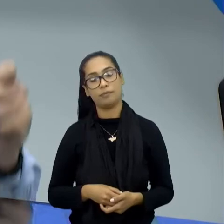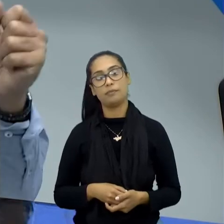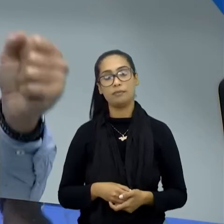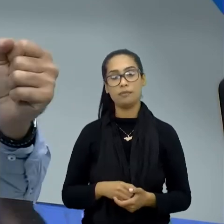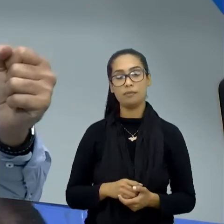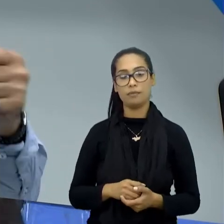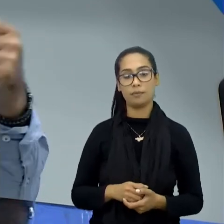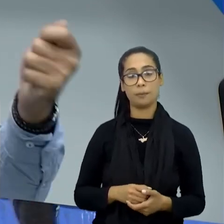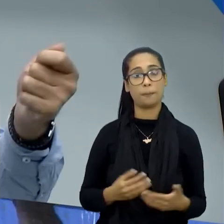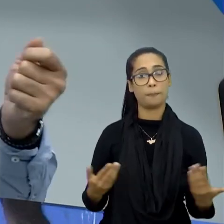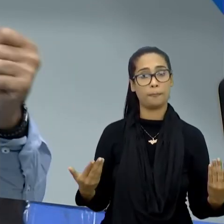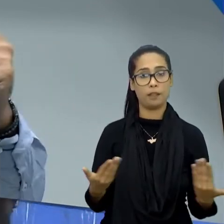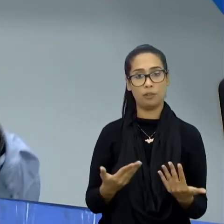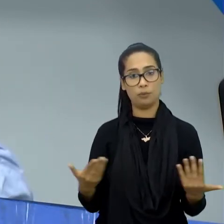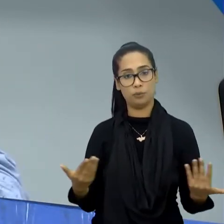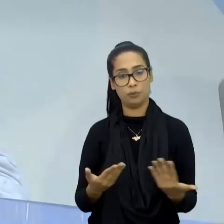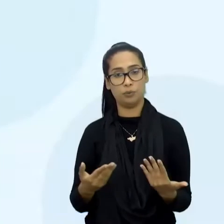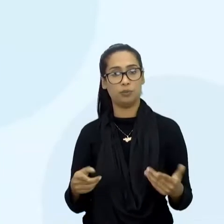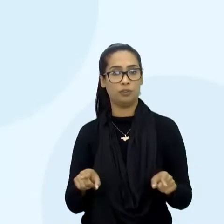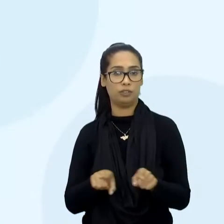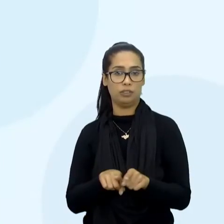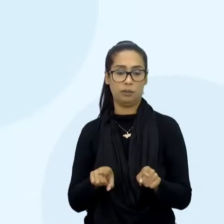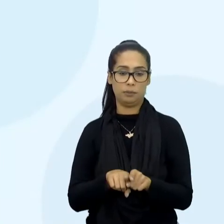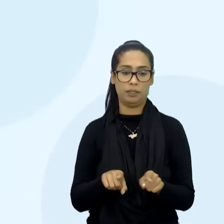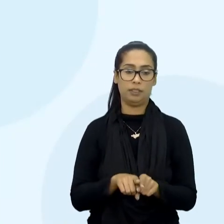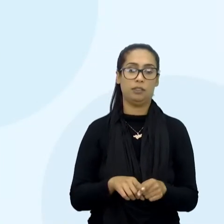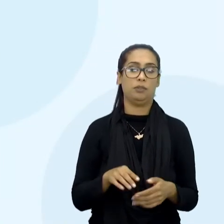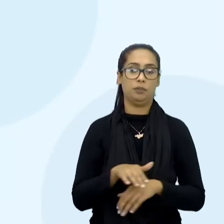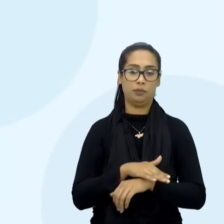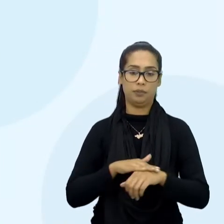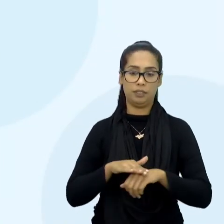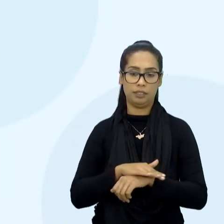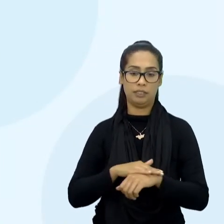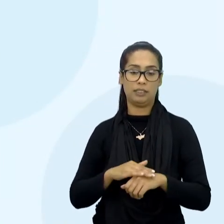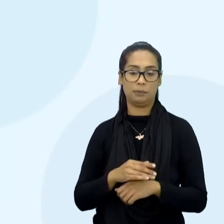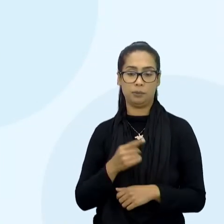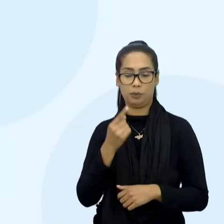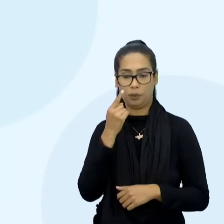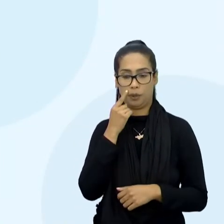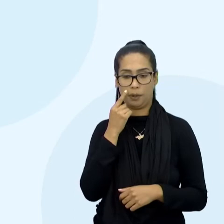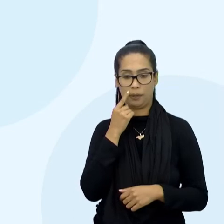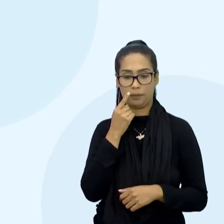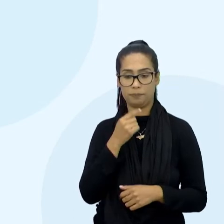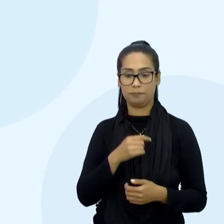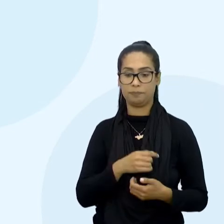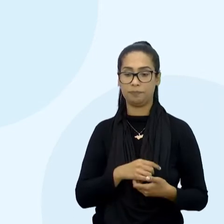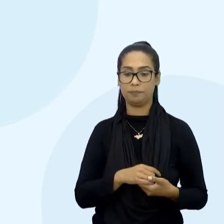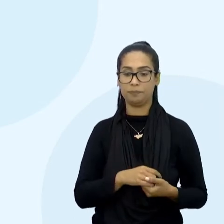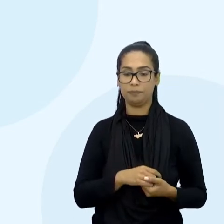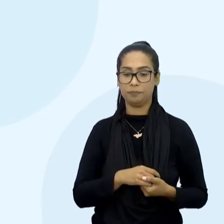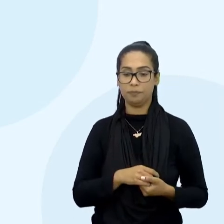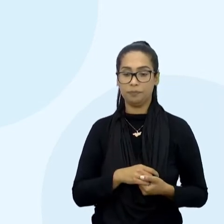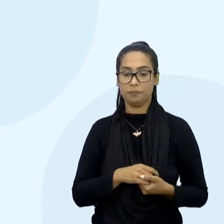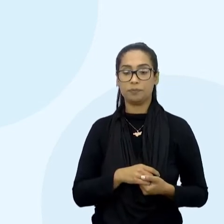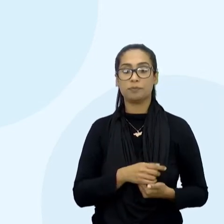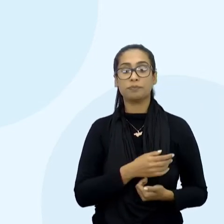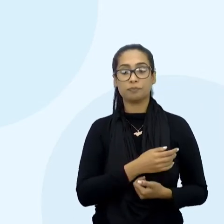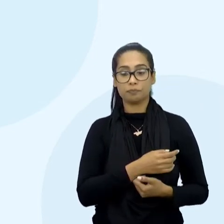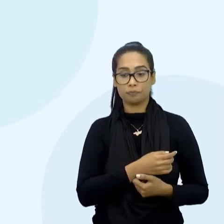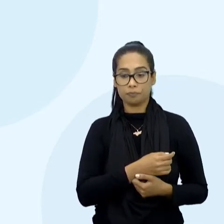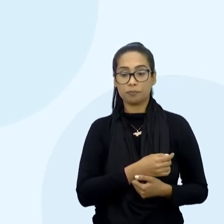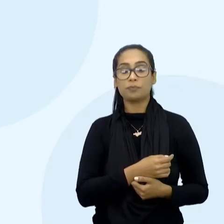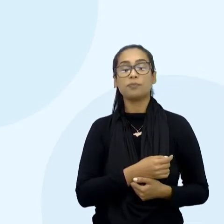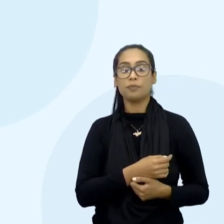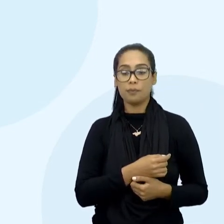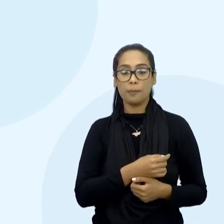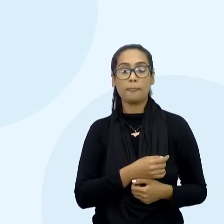tona. Quando a gente vê lá do Karl Marx, a revolução é a locomotiva da história, a gente não pode esquecer algumas